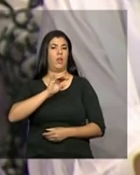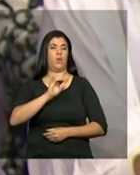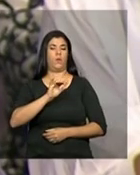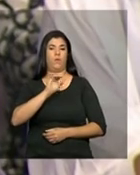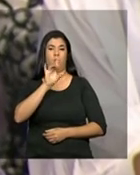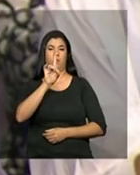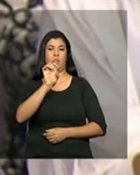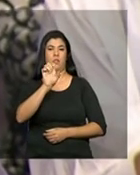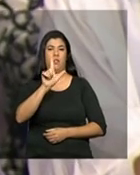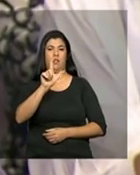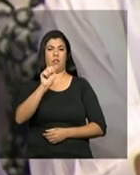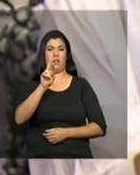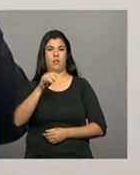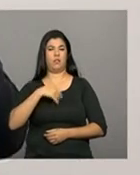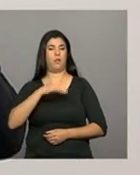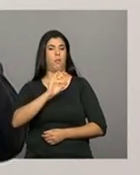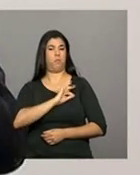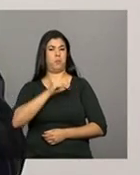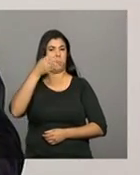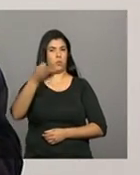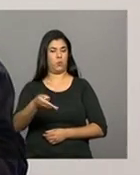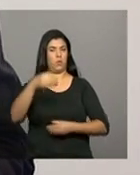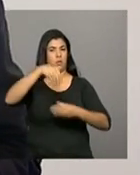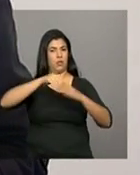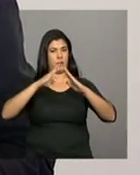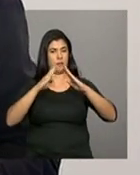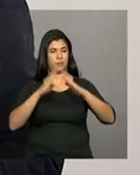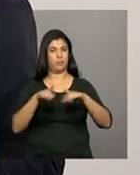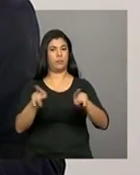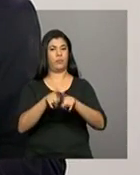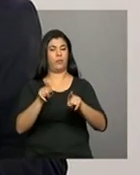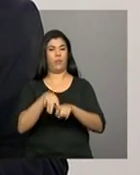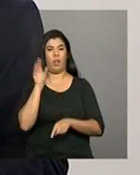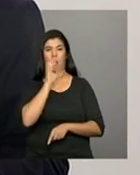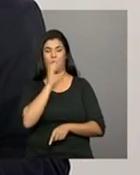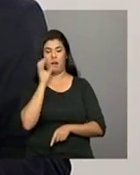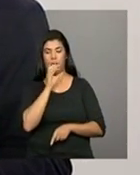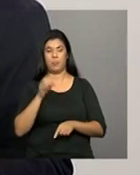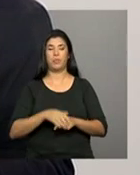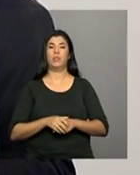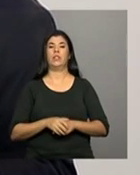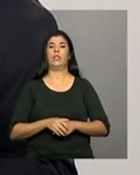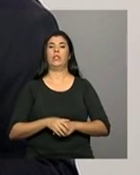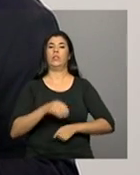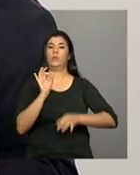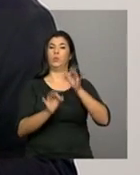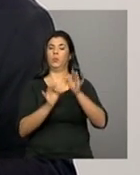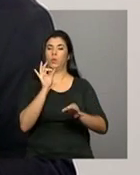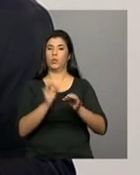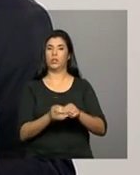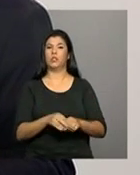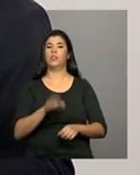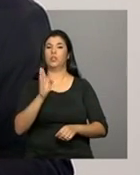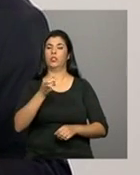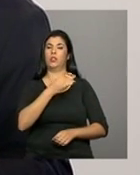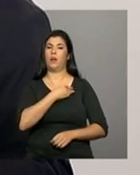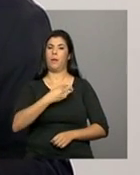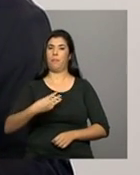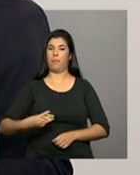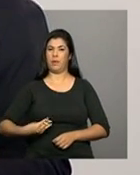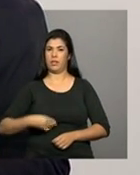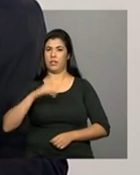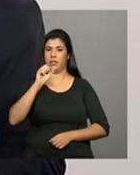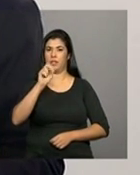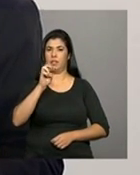24 horas, da agilidade do Poder Judiciário, que a ministra Carmen Lúcia nos cobrou tanto aqui, junto ao